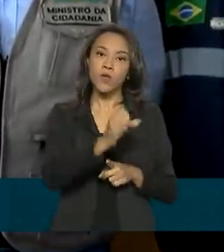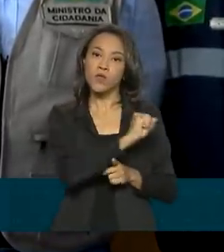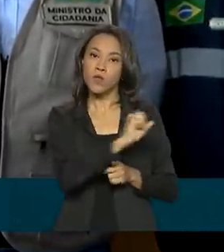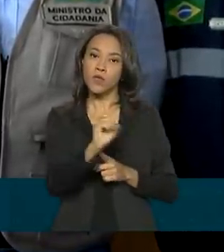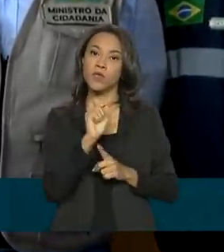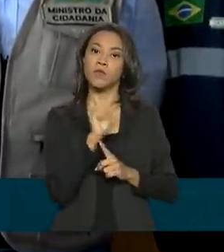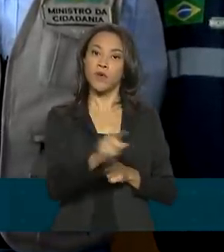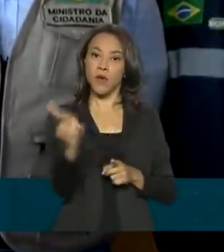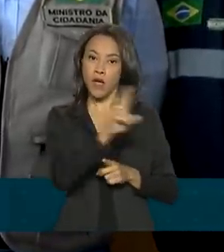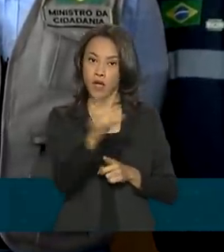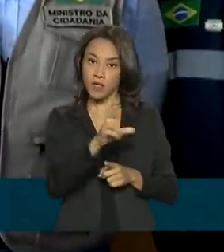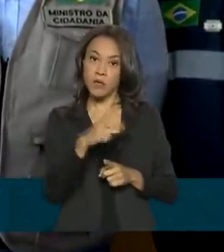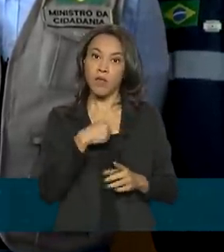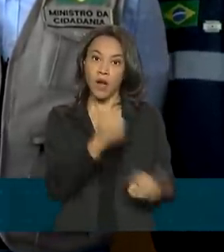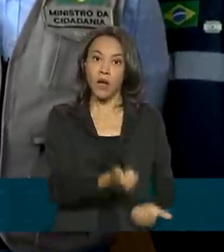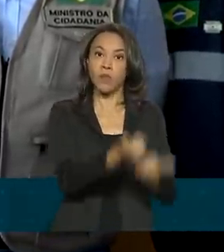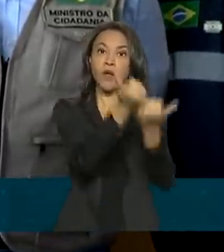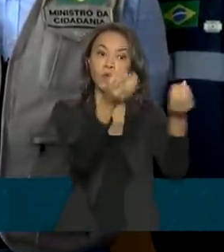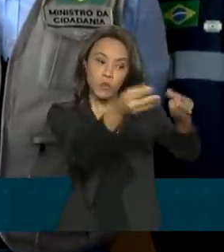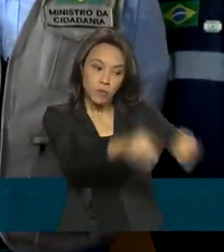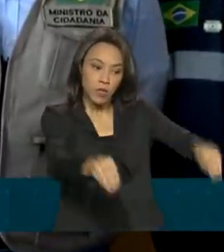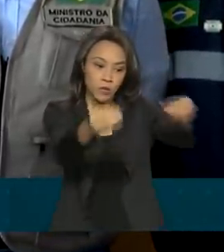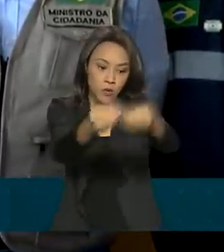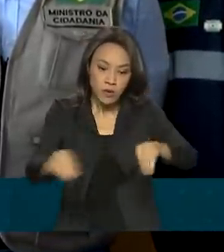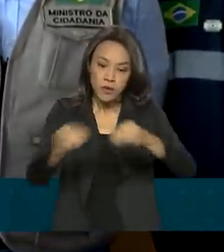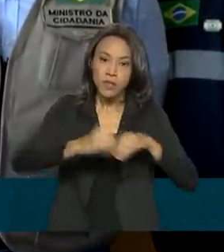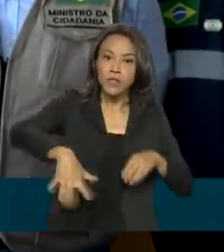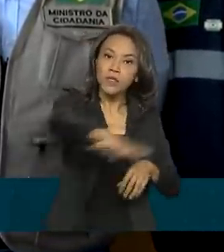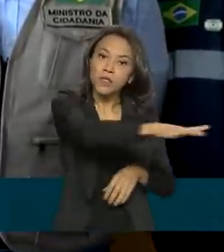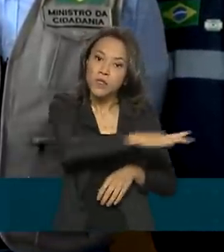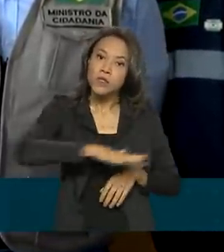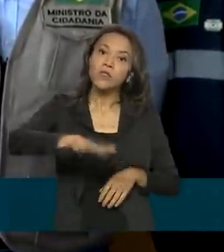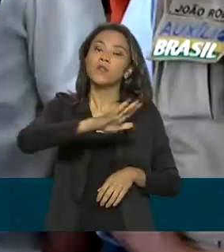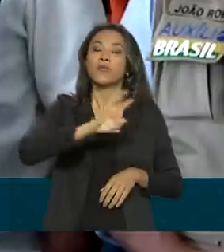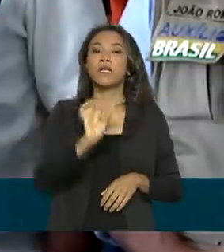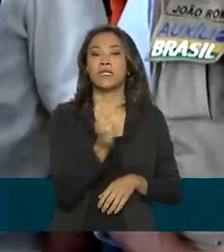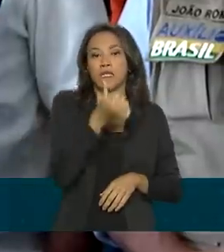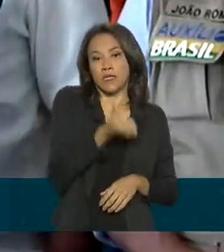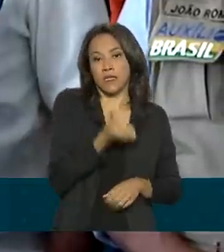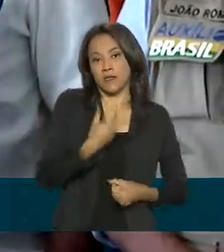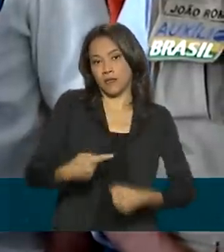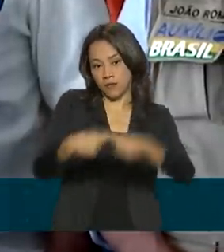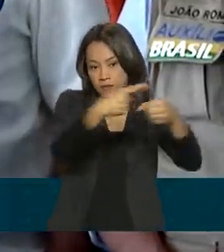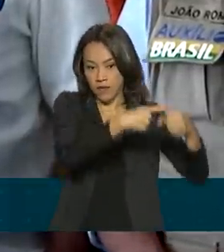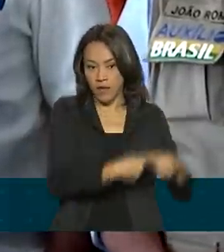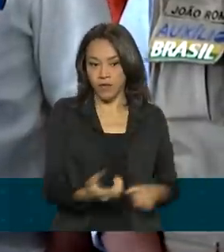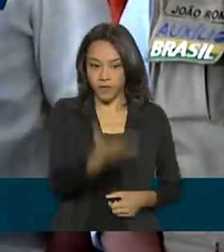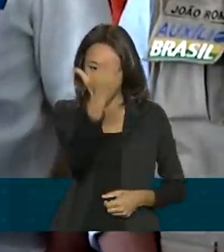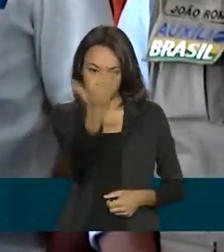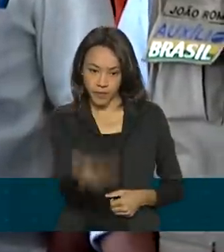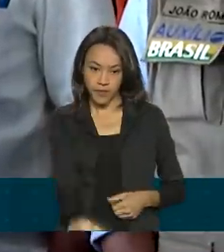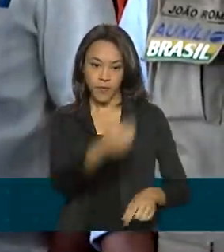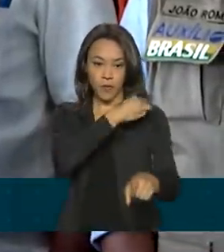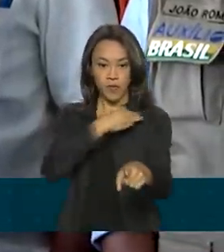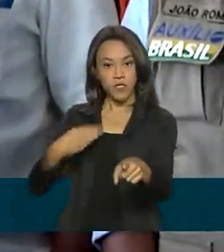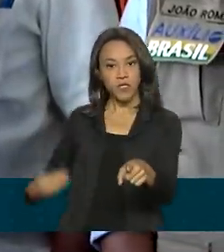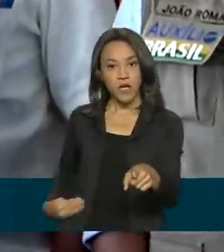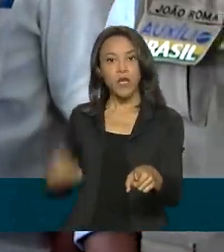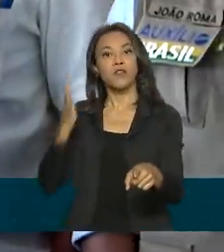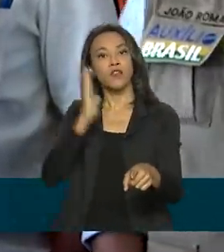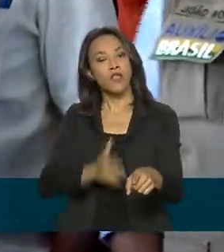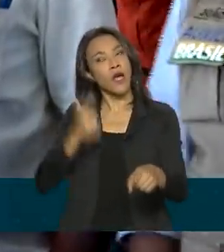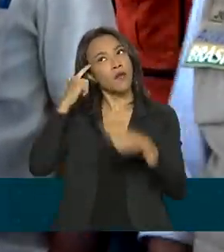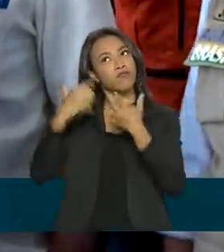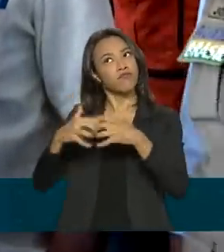R$ 5.800.000 para reparar danos e auxiliar a população de pelo menos 6 cidades. O Ministério do Desenvolvimento Regional já analisa